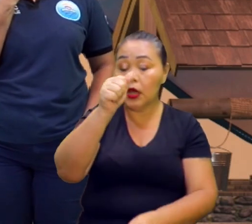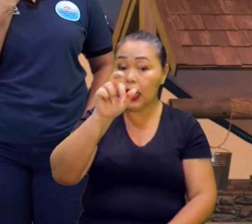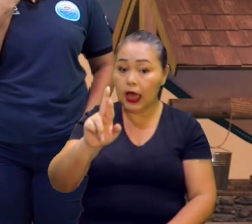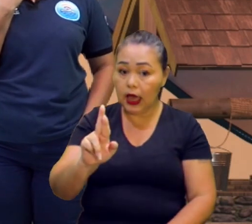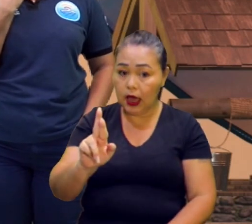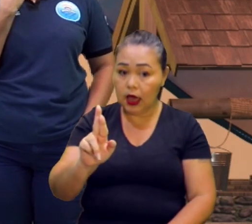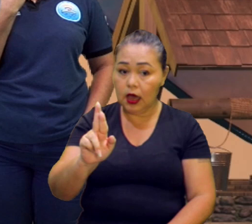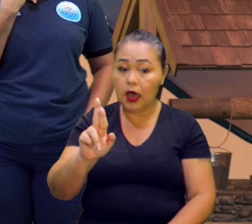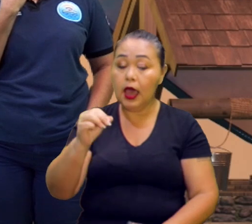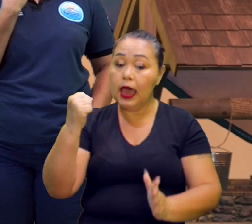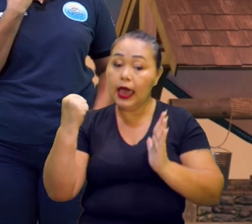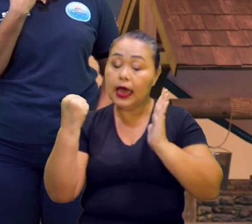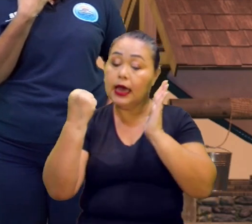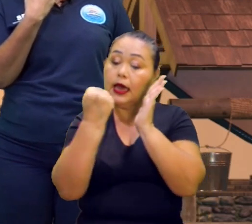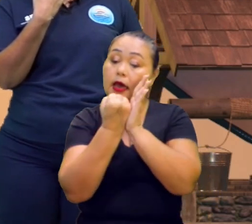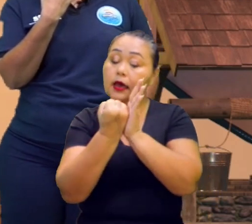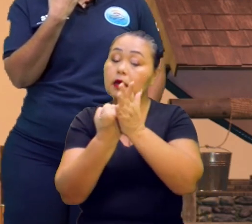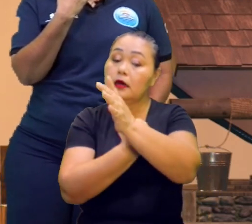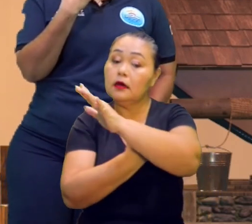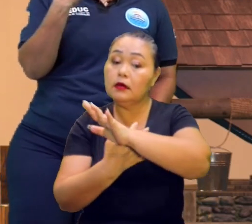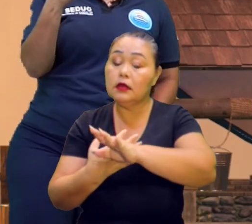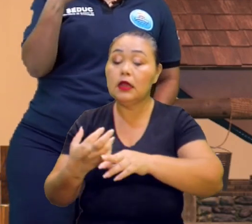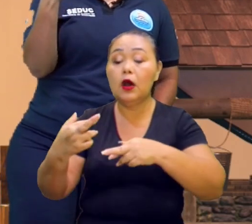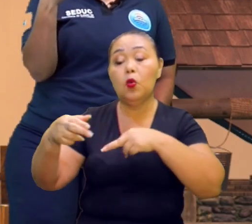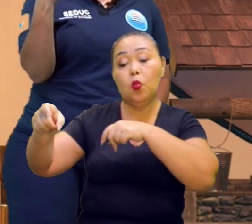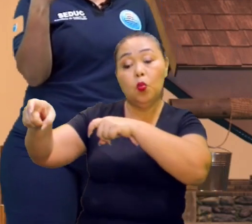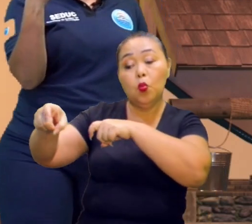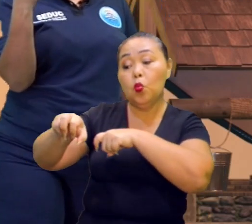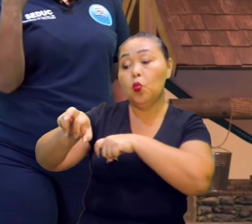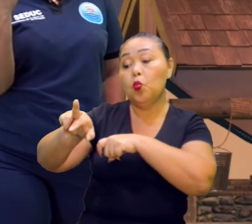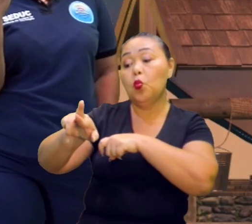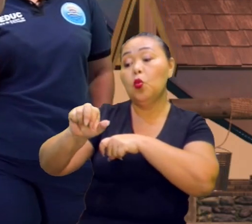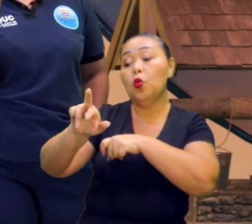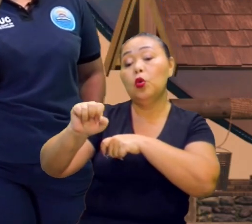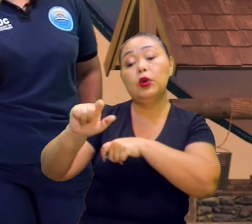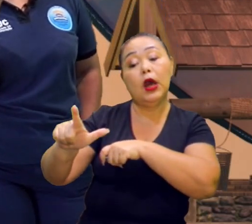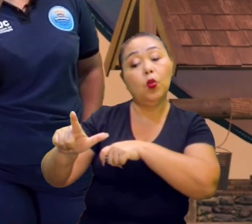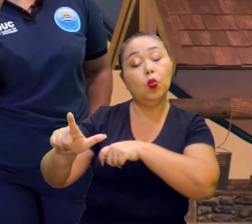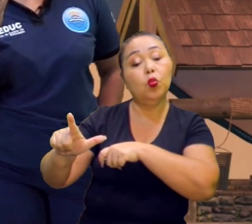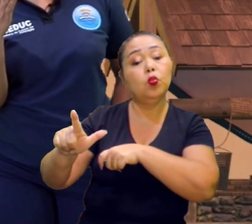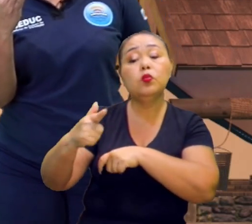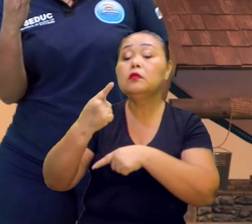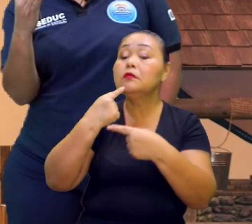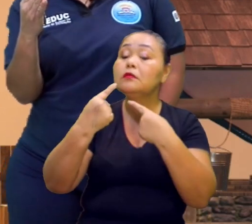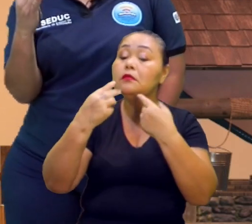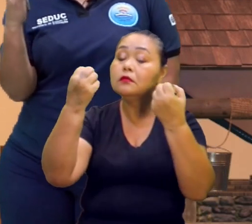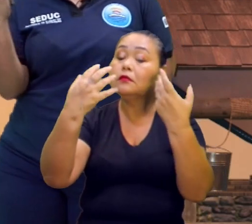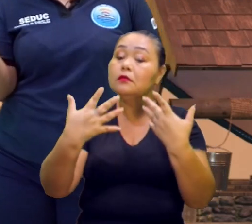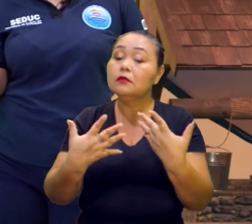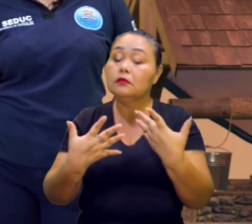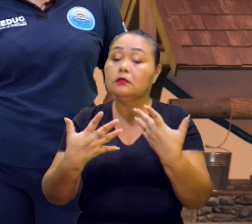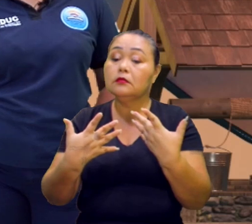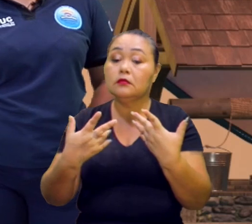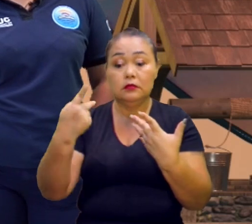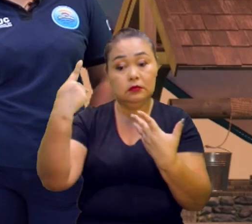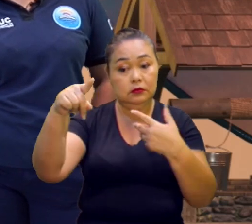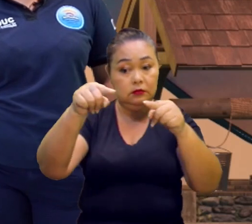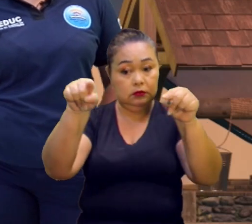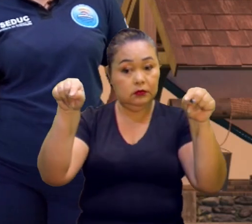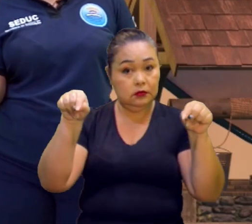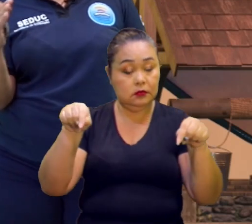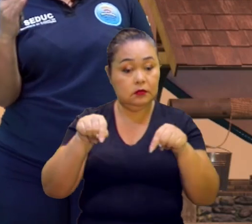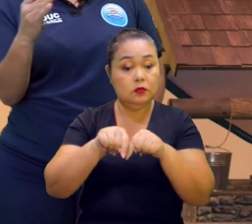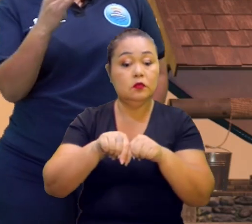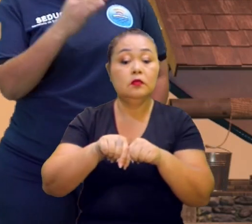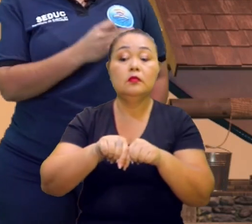Ambiental Rural, certo? O que a gente discutiu nessa aula falando sobre isso? Que a sua propriedade, ela